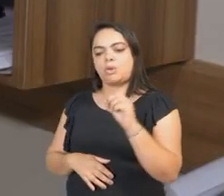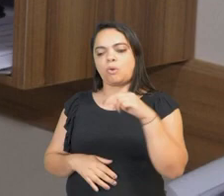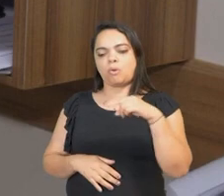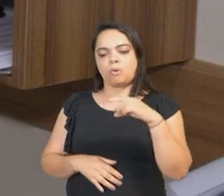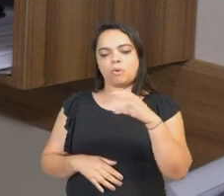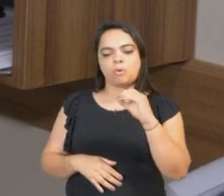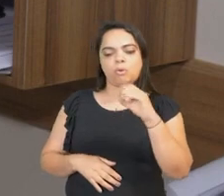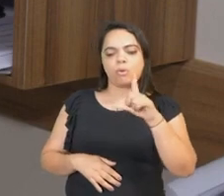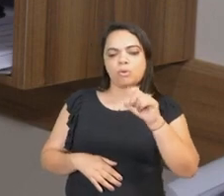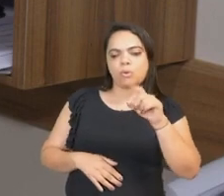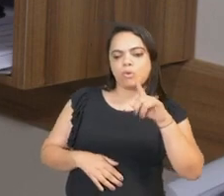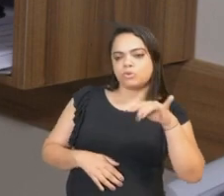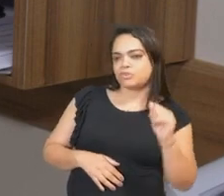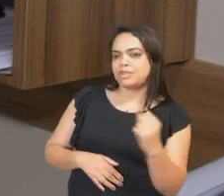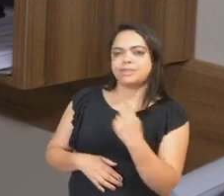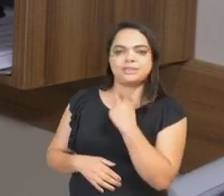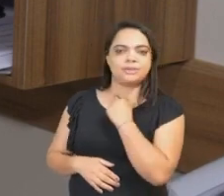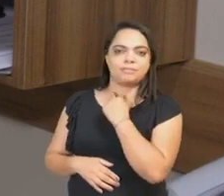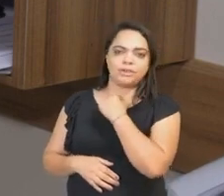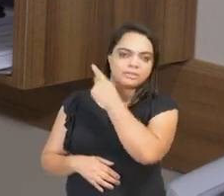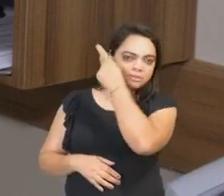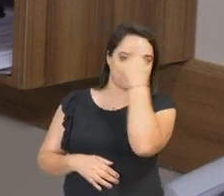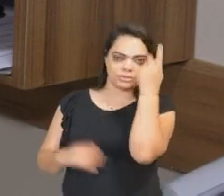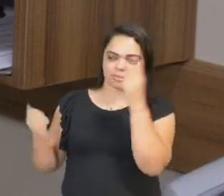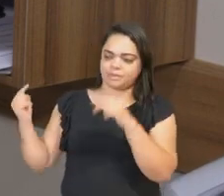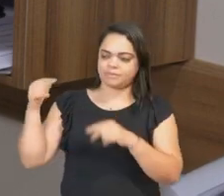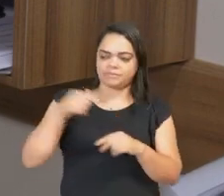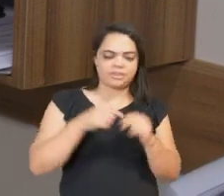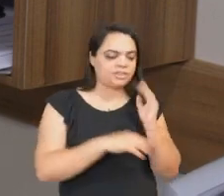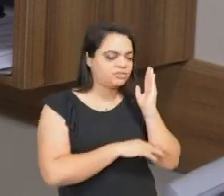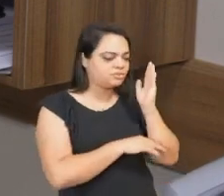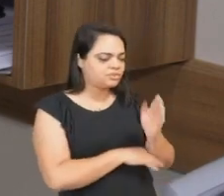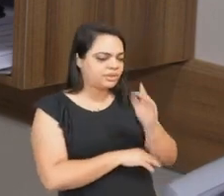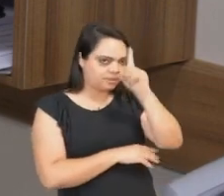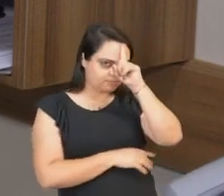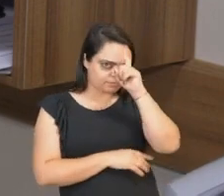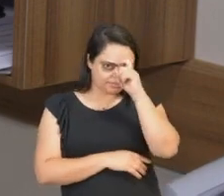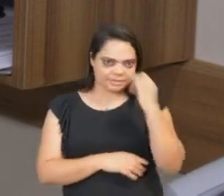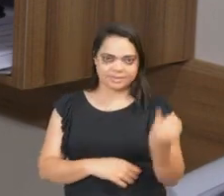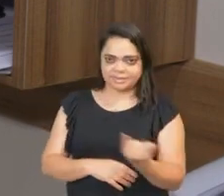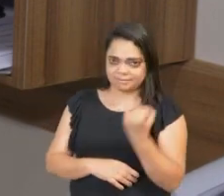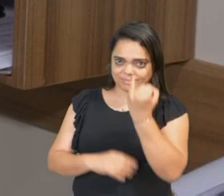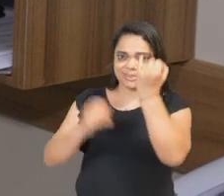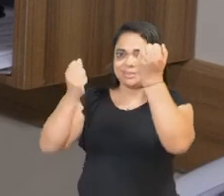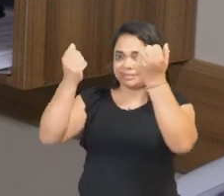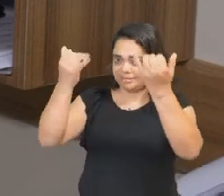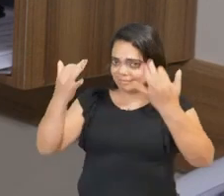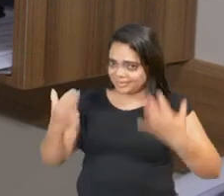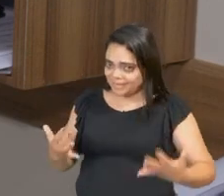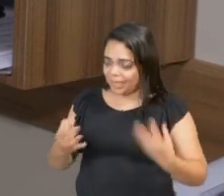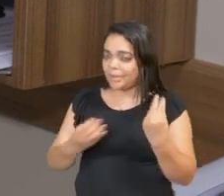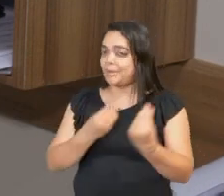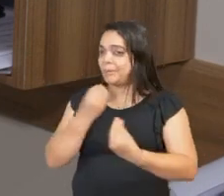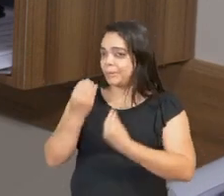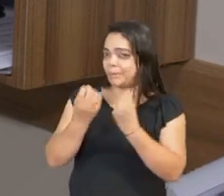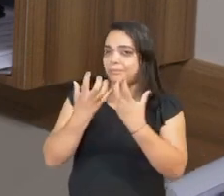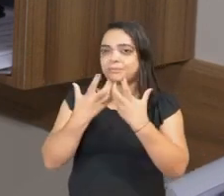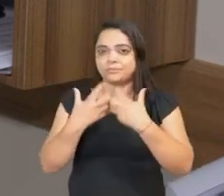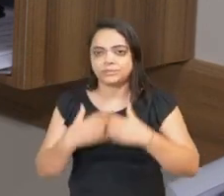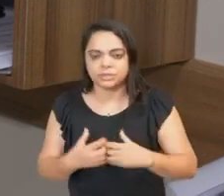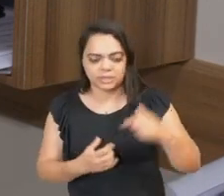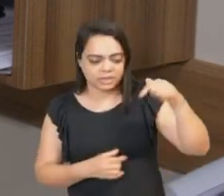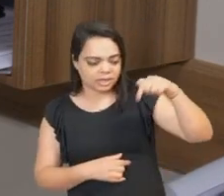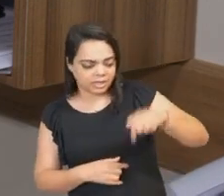não tem como paciente vir diretamente para cá né então acho que é importante a gente explicar para a população como que funciona o